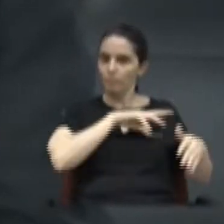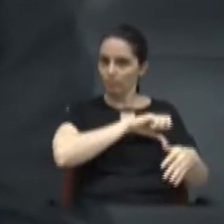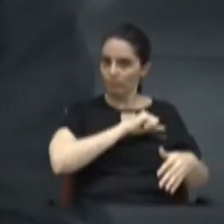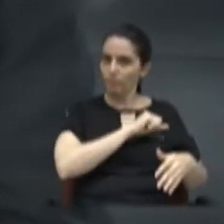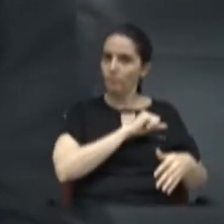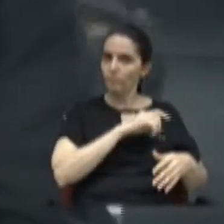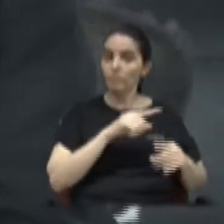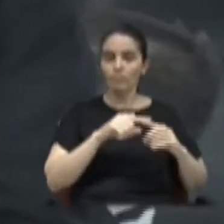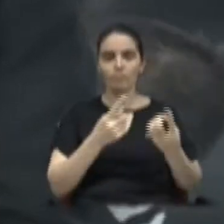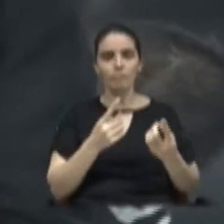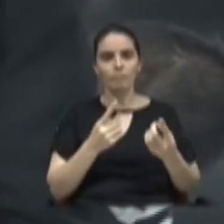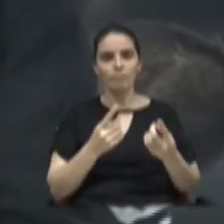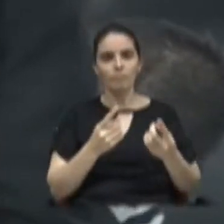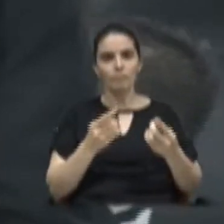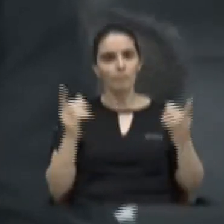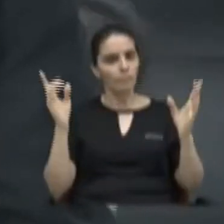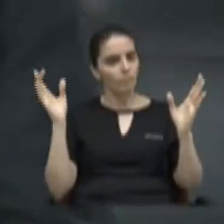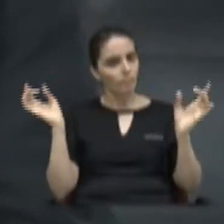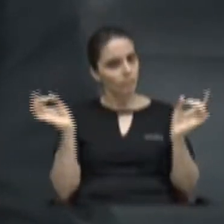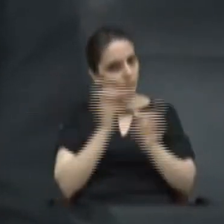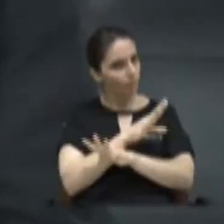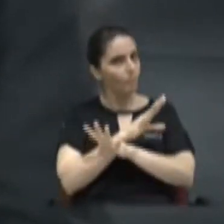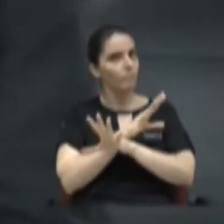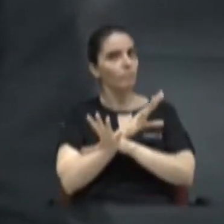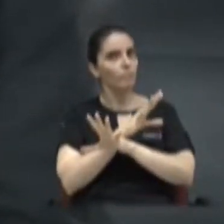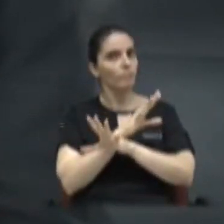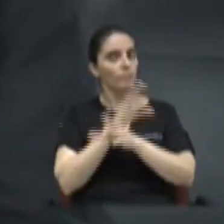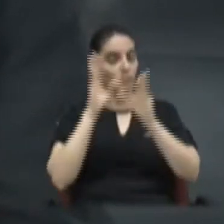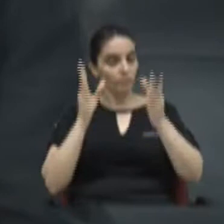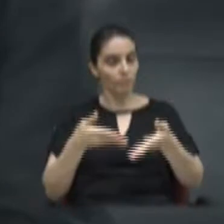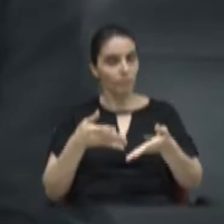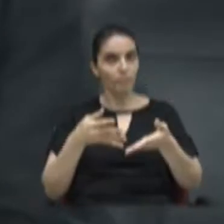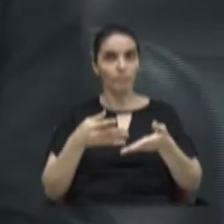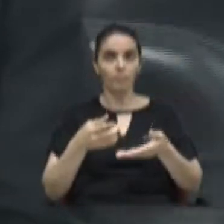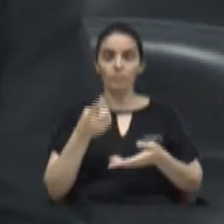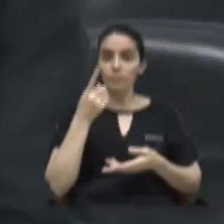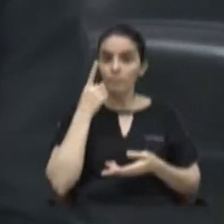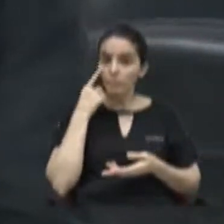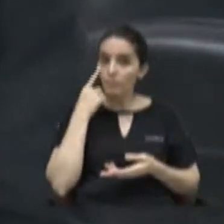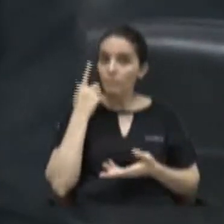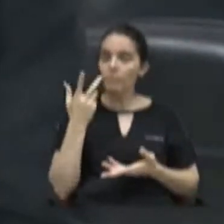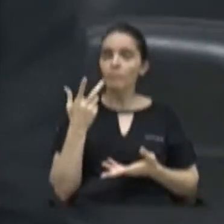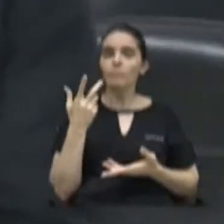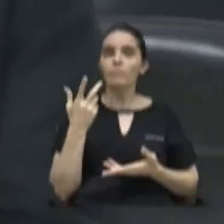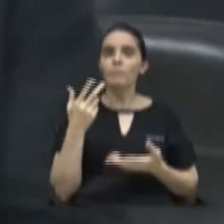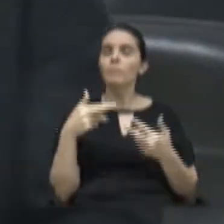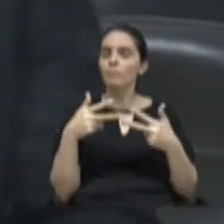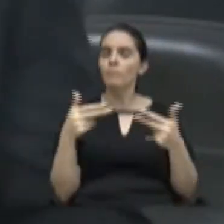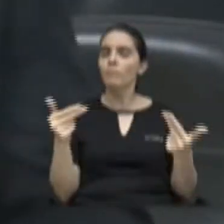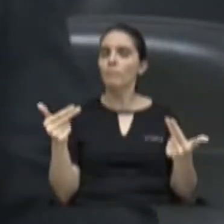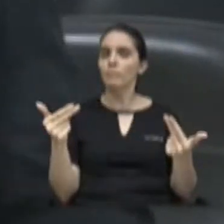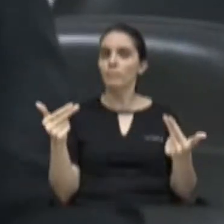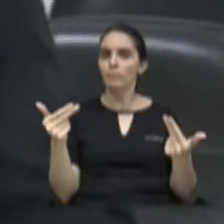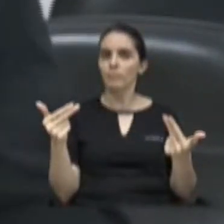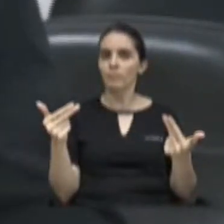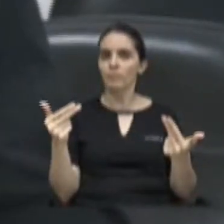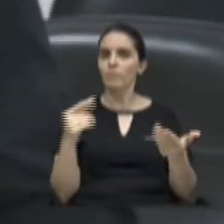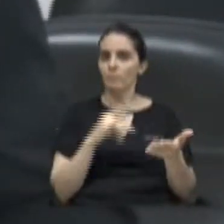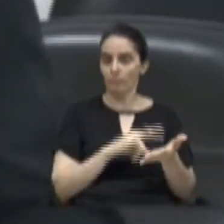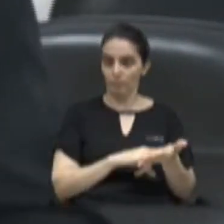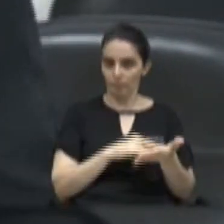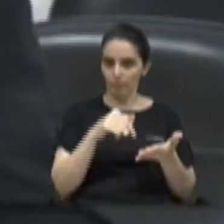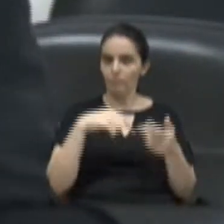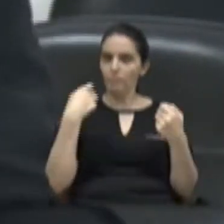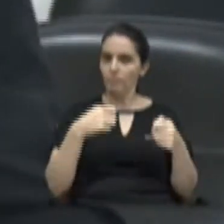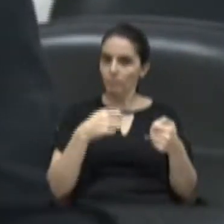hora de dar um basta, né? De nós revermos alguns conceitos e revermos alguns contratos,